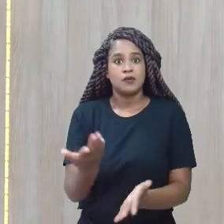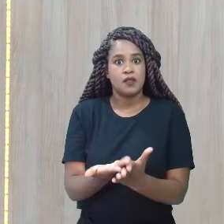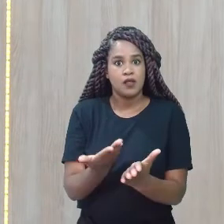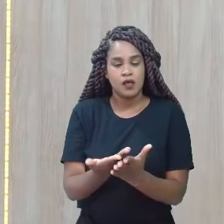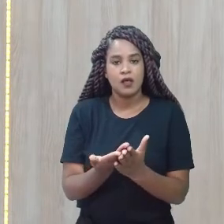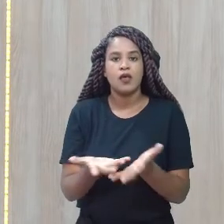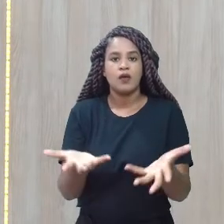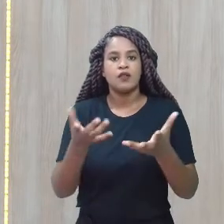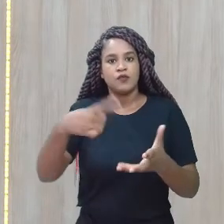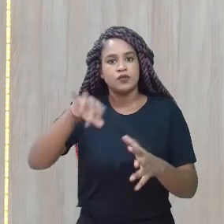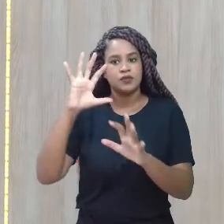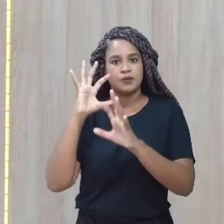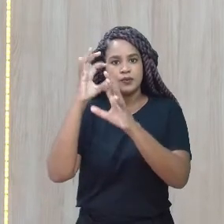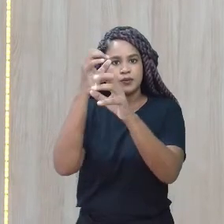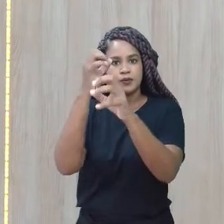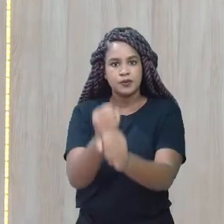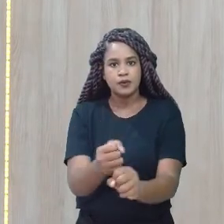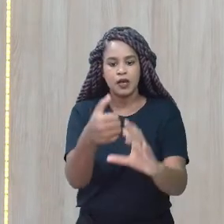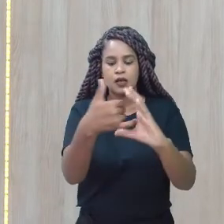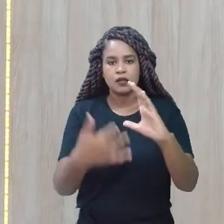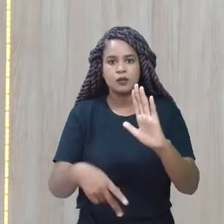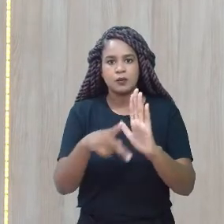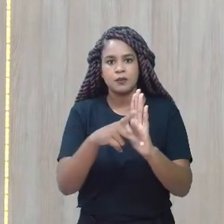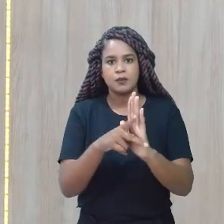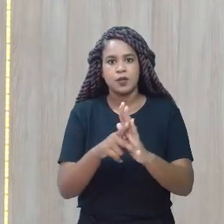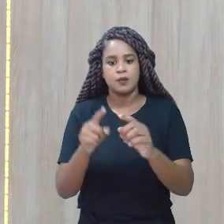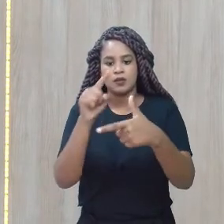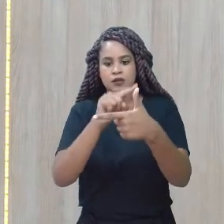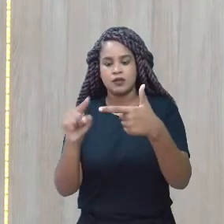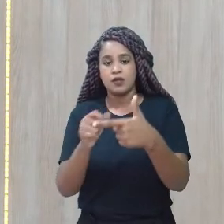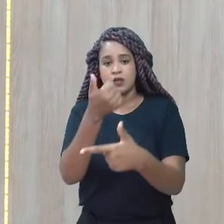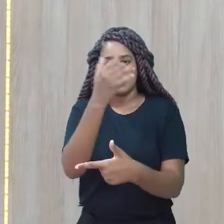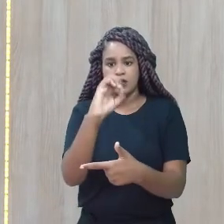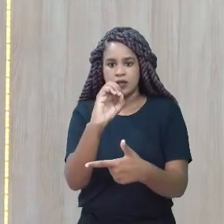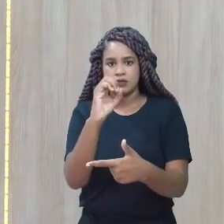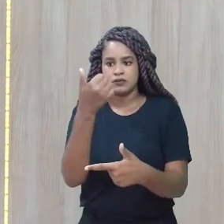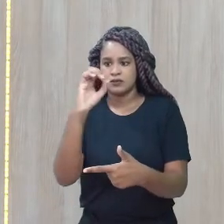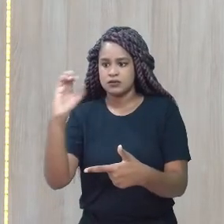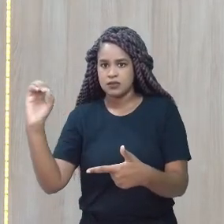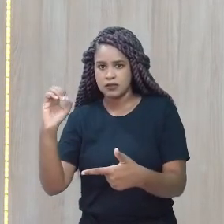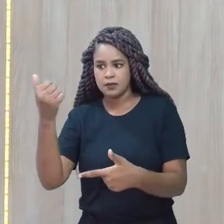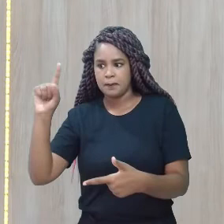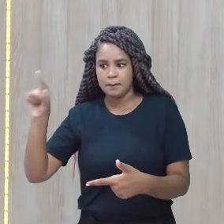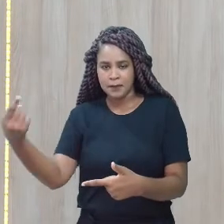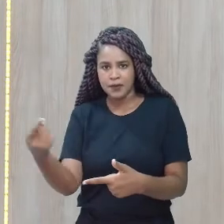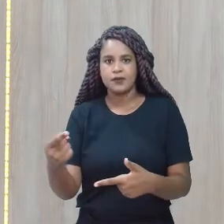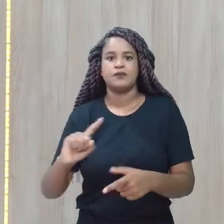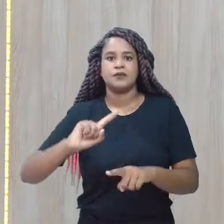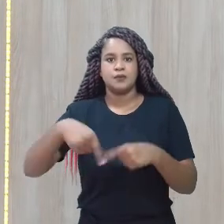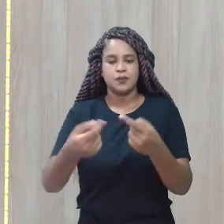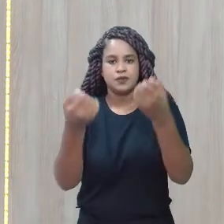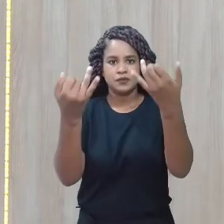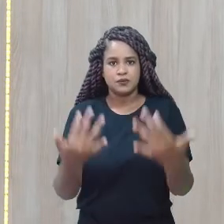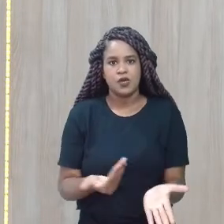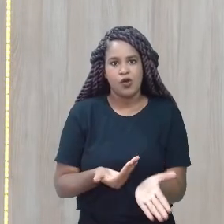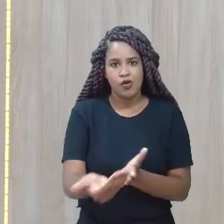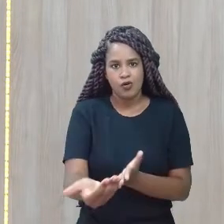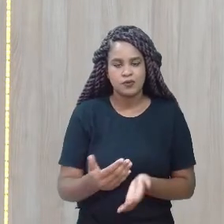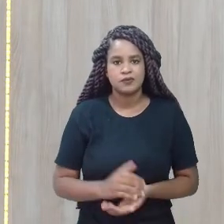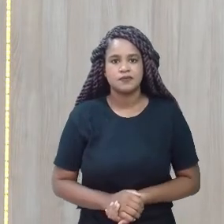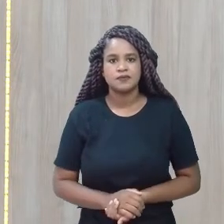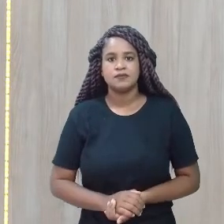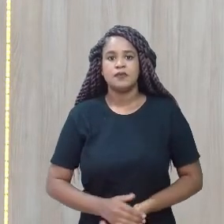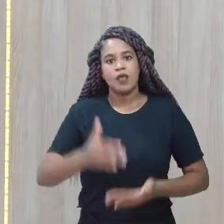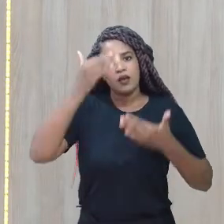que vocês relembrem os critérios de divisibilidade por 10, 100 e 1000, que é bem facinho e a gente vai voltar na próxima aula começando por eles, tá bom?